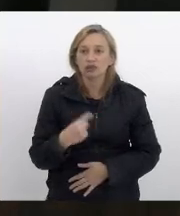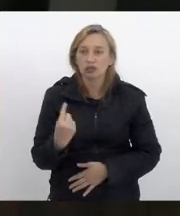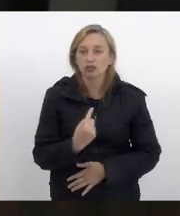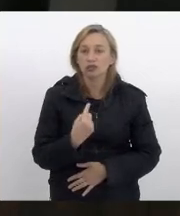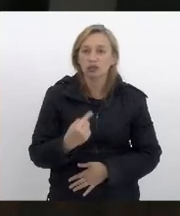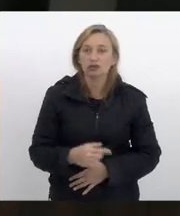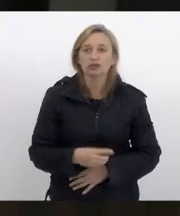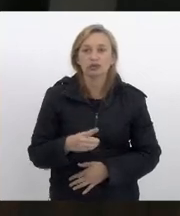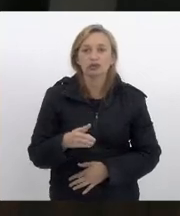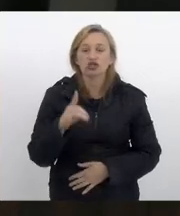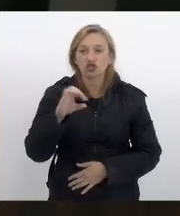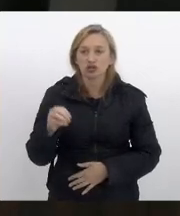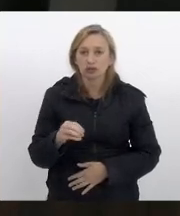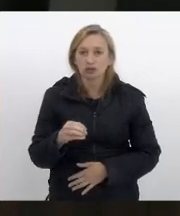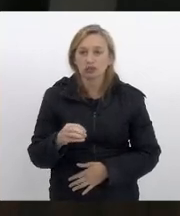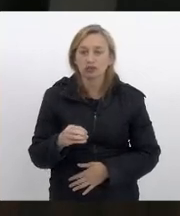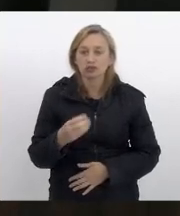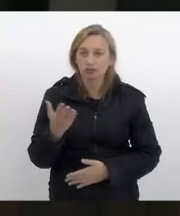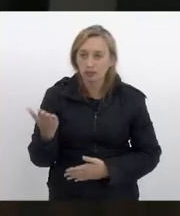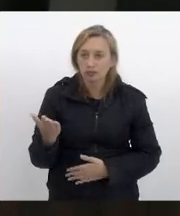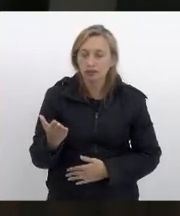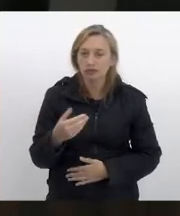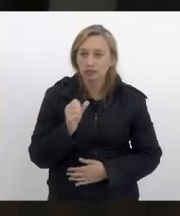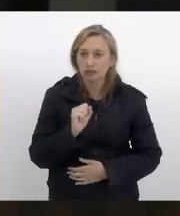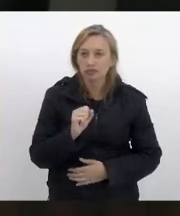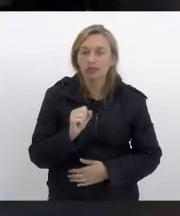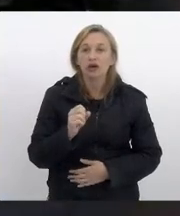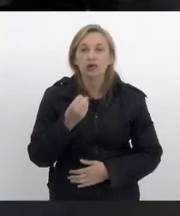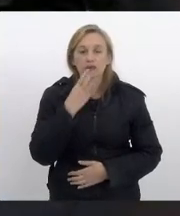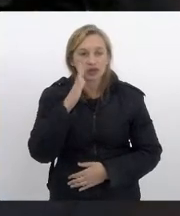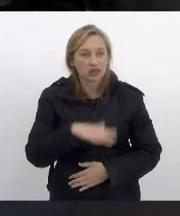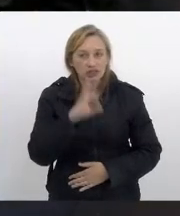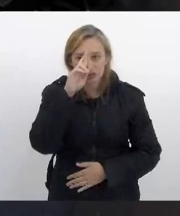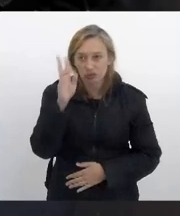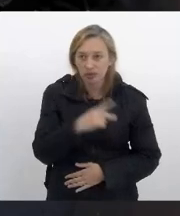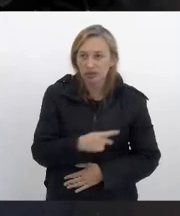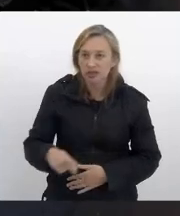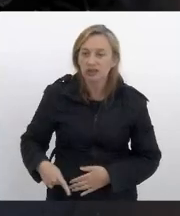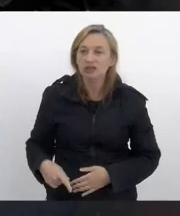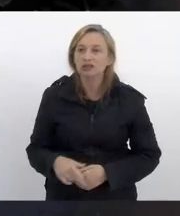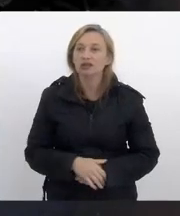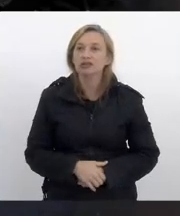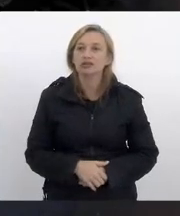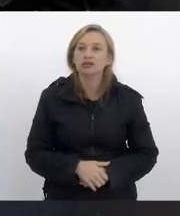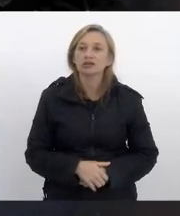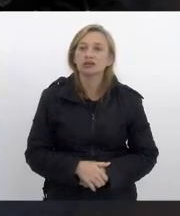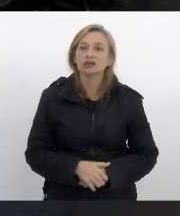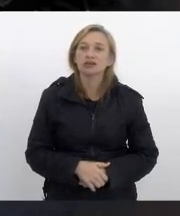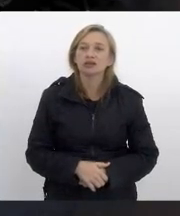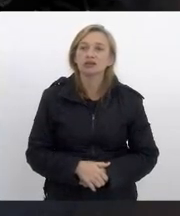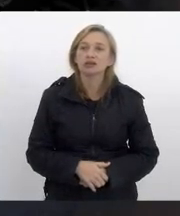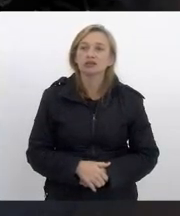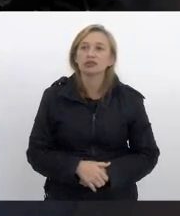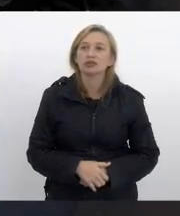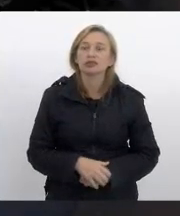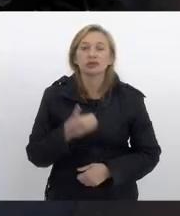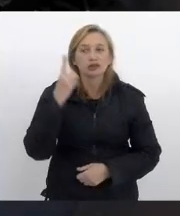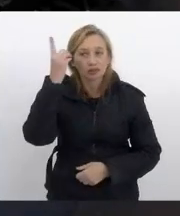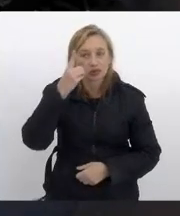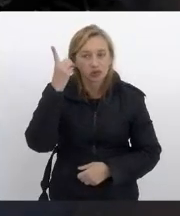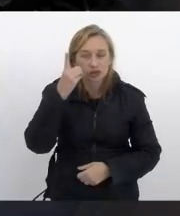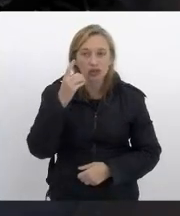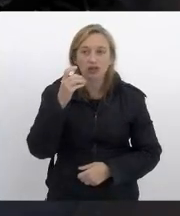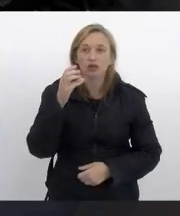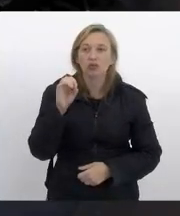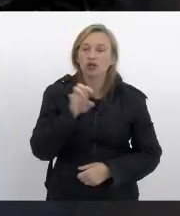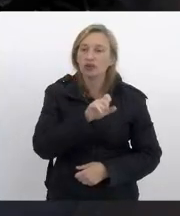Obrigado. Marcelo Dino, por favor, com a palavra. Boa tarde, senhor presidente. Boa tarde ao deputado Coronel